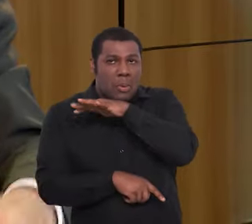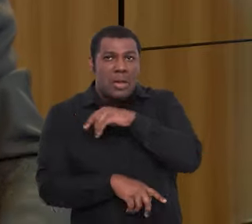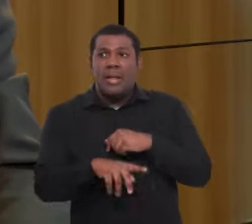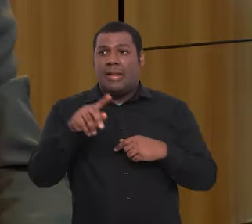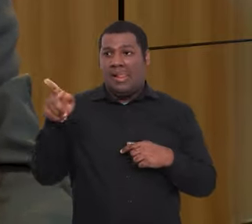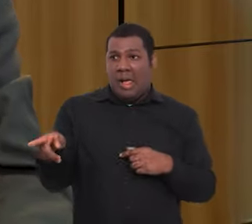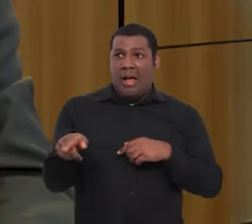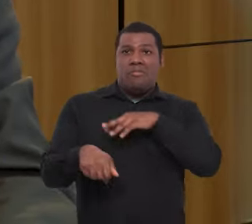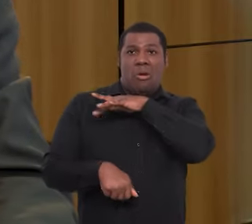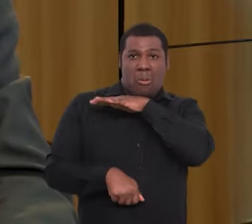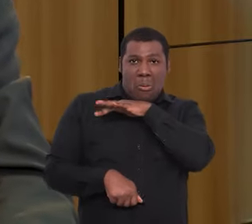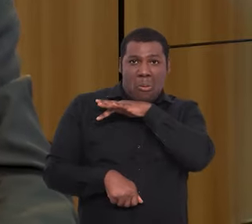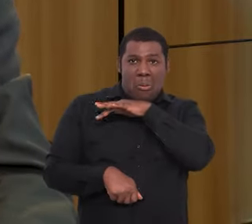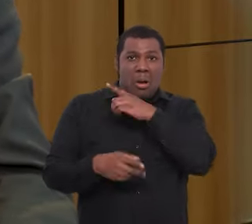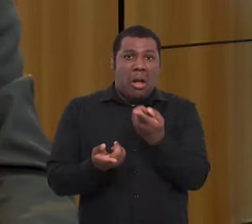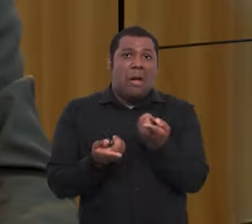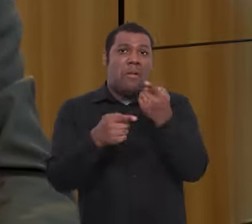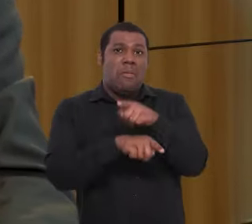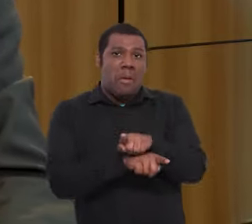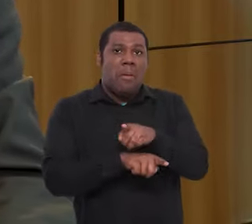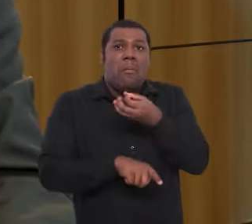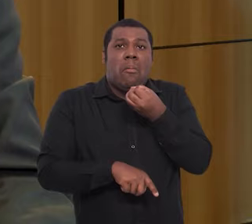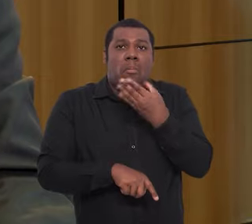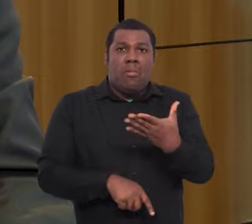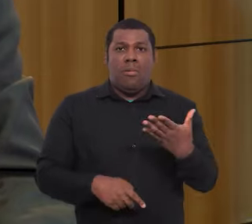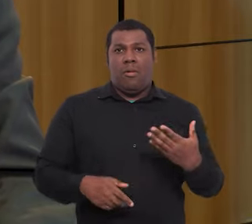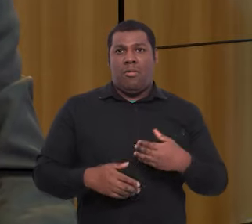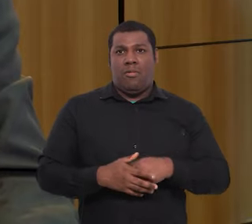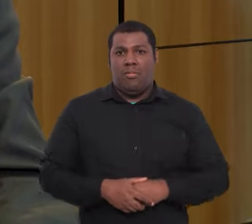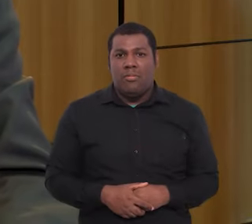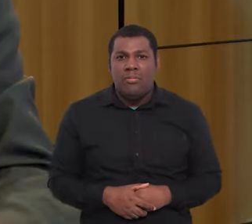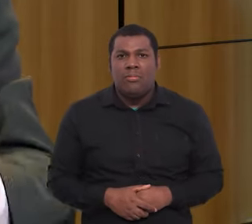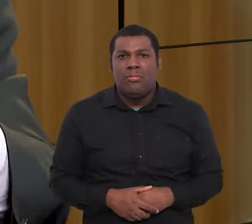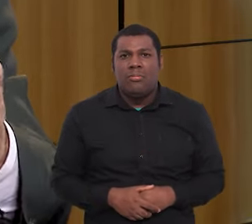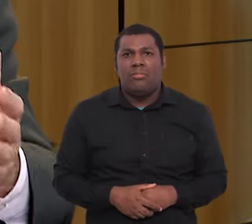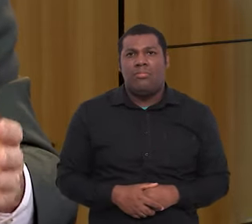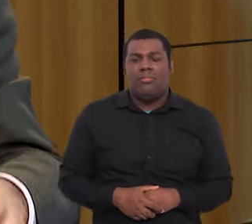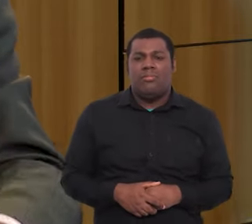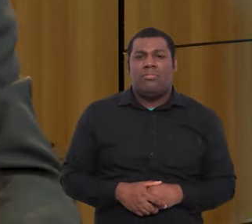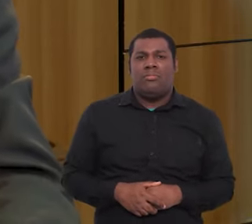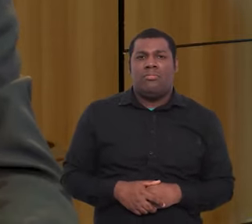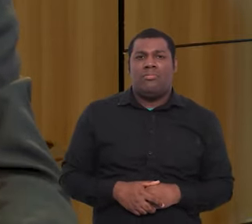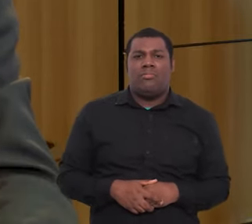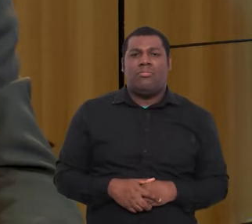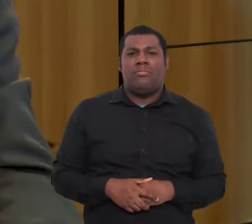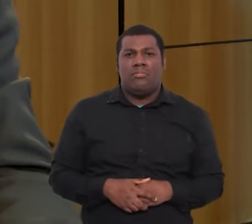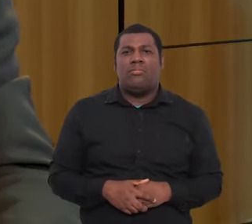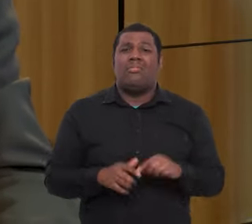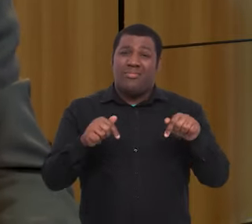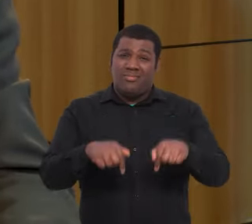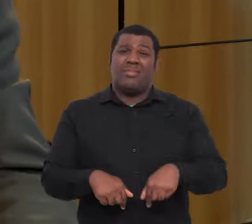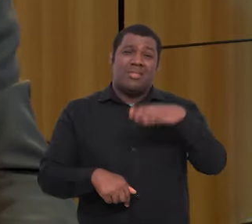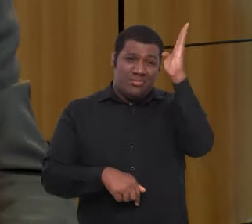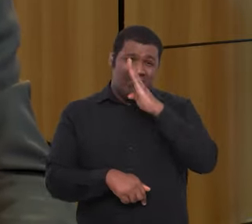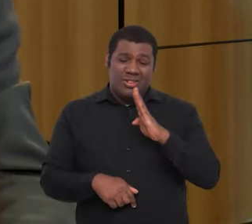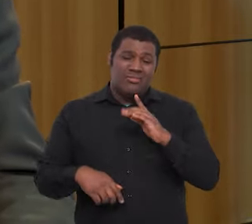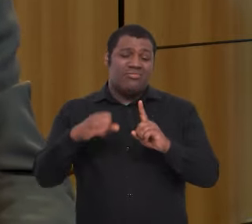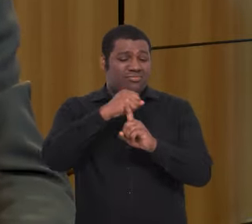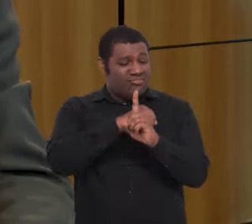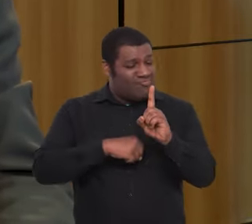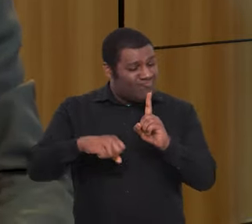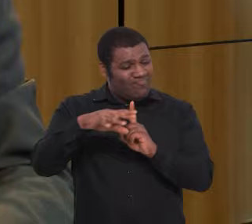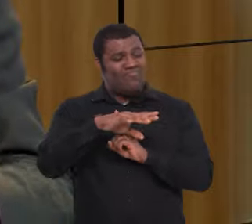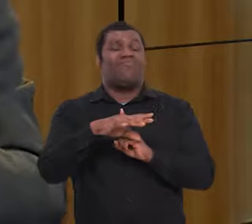uma é uma confusão danada que há há ser estudado esse momento eh no país sociedade